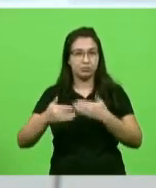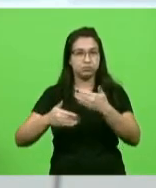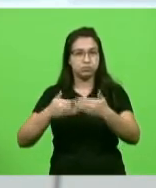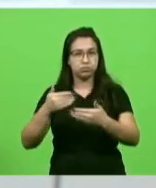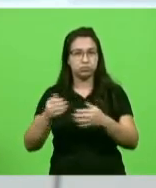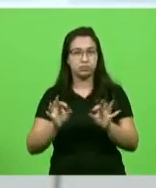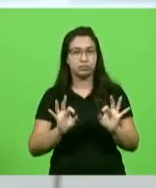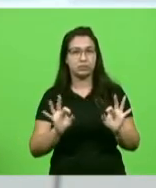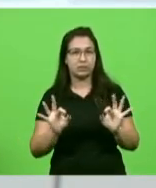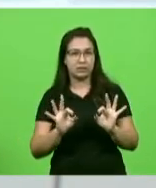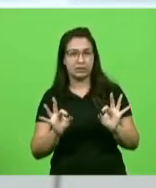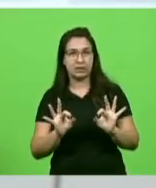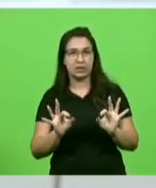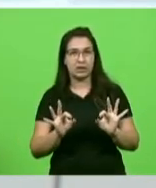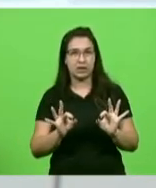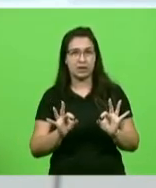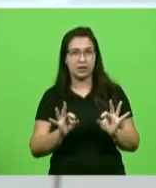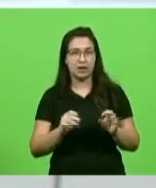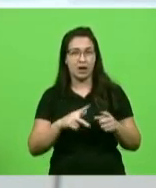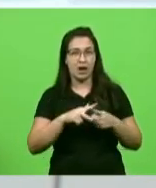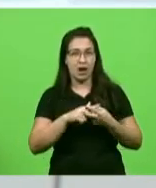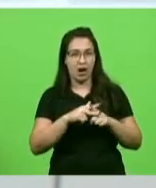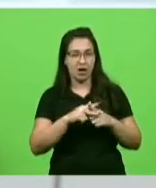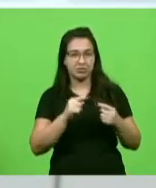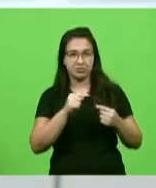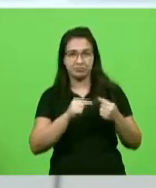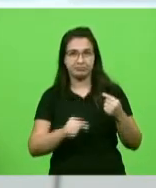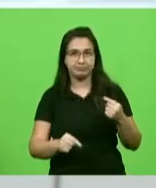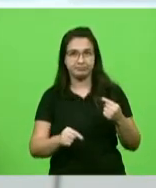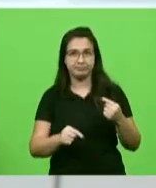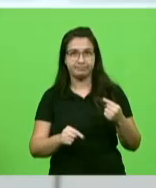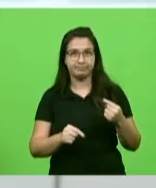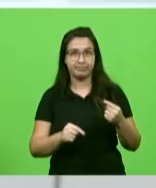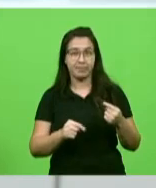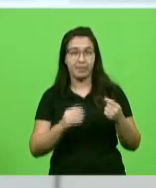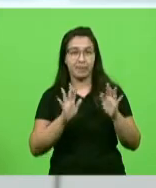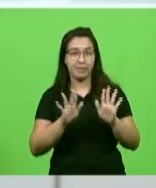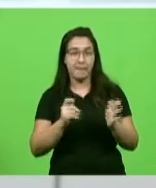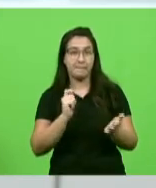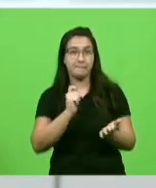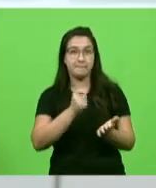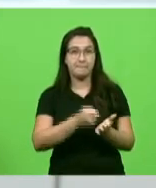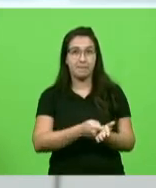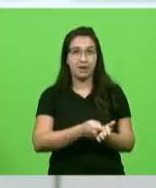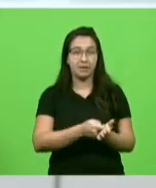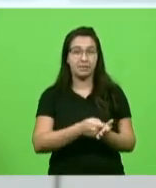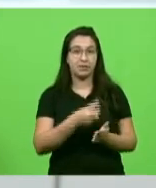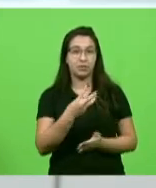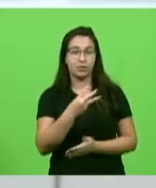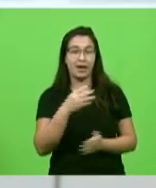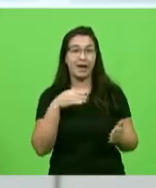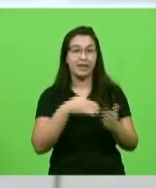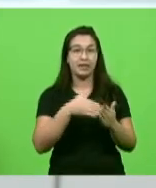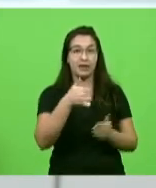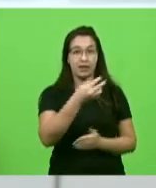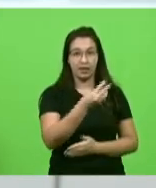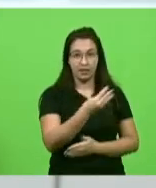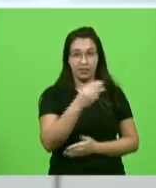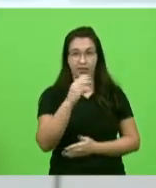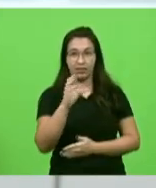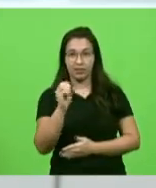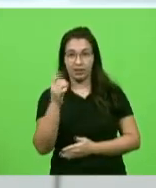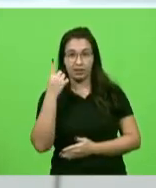reproduza expressamente esse ajuste vez que previra pagamento para 30 dias nos